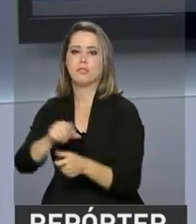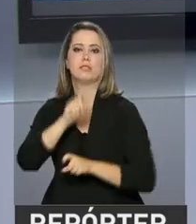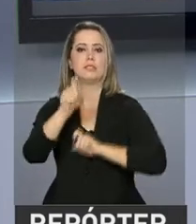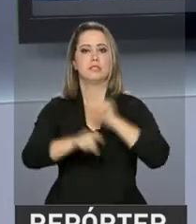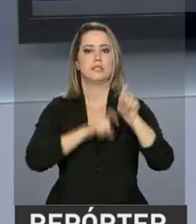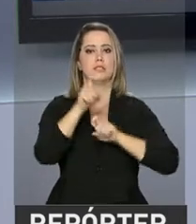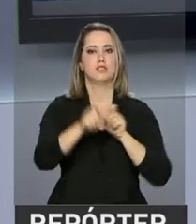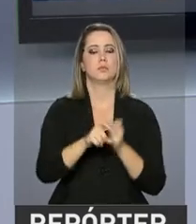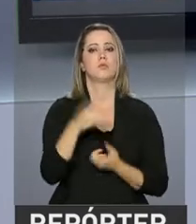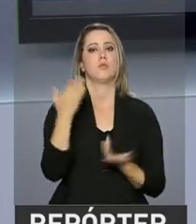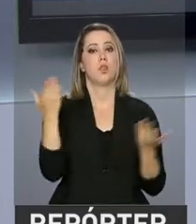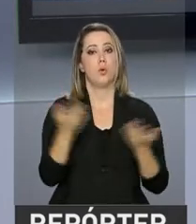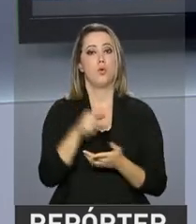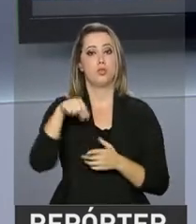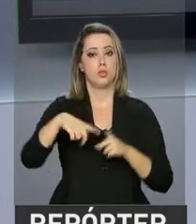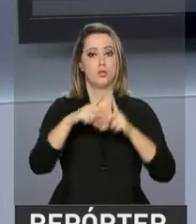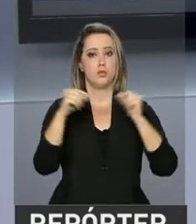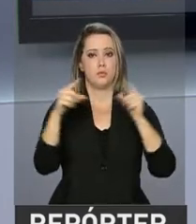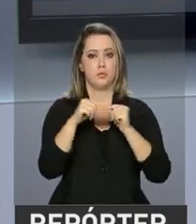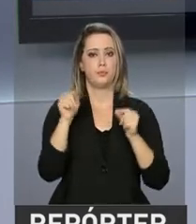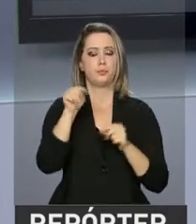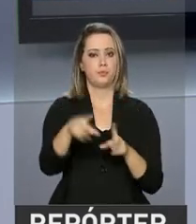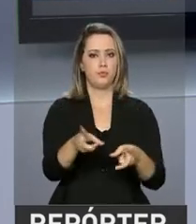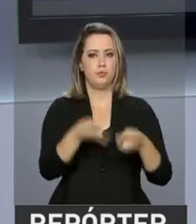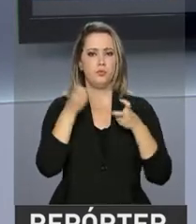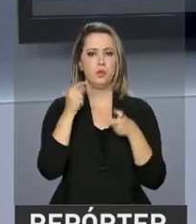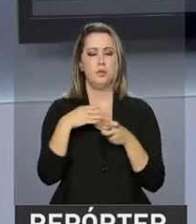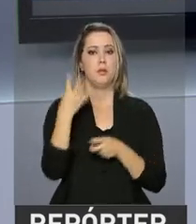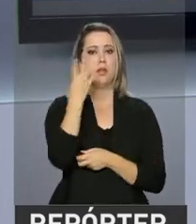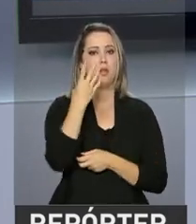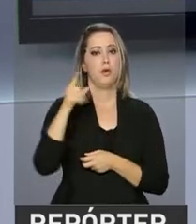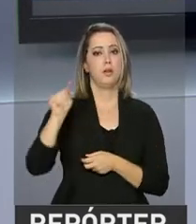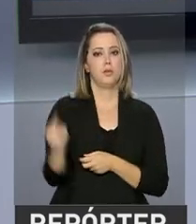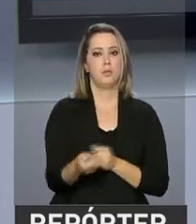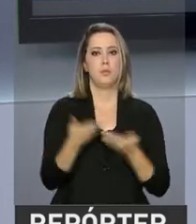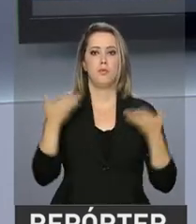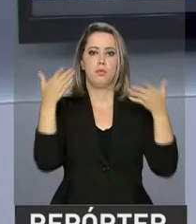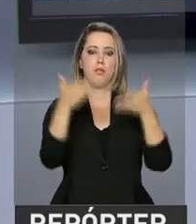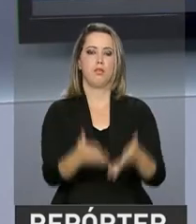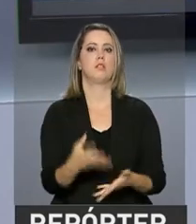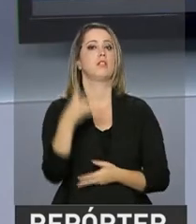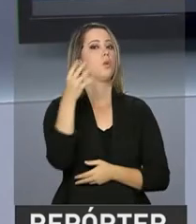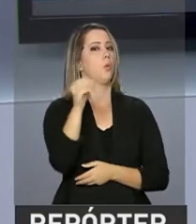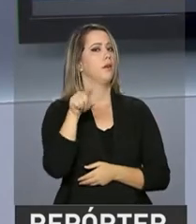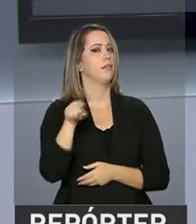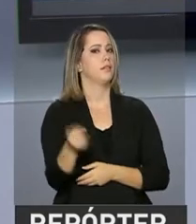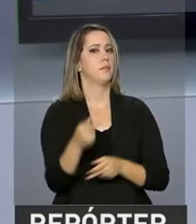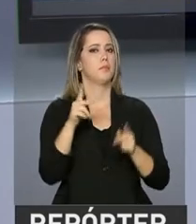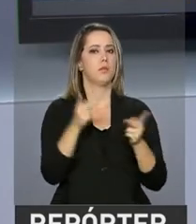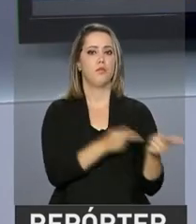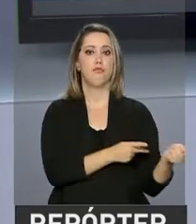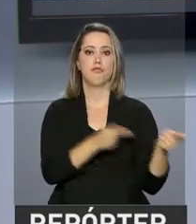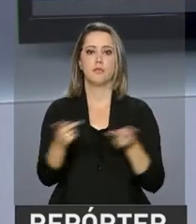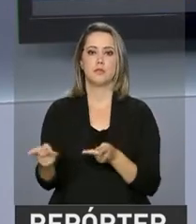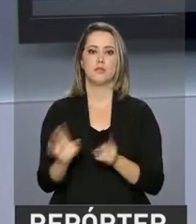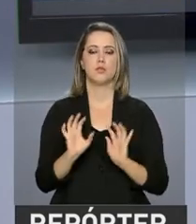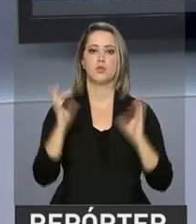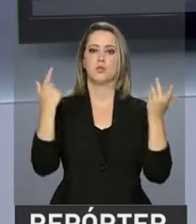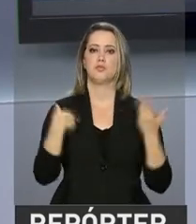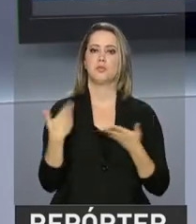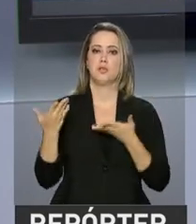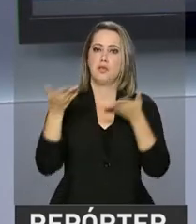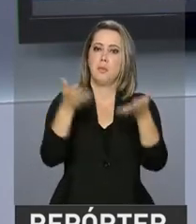Party começa hoje aqui em Brasília. A expectativa é de 4 mil participantes e 40 mil visitantes. E o evento